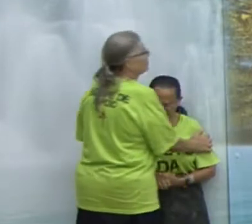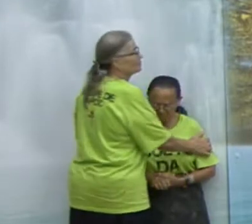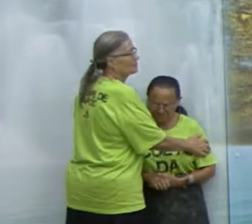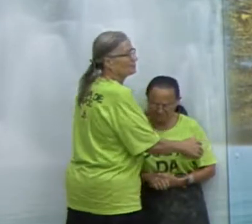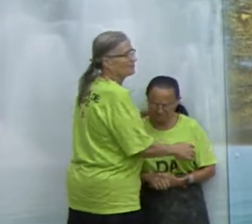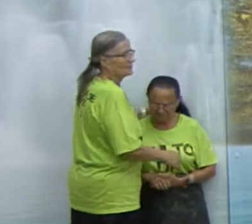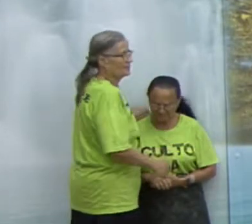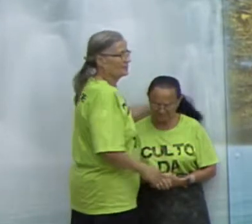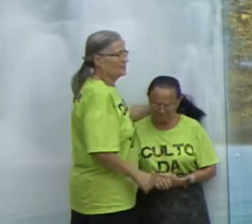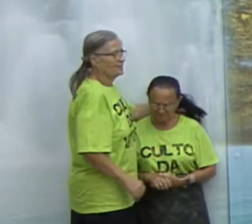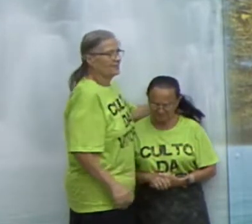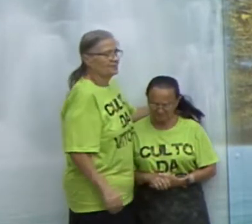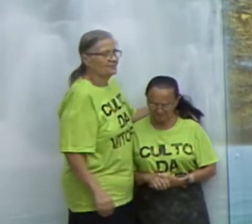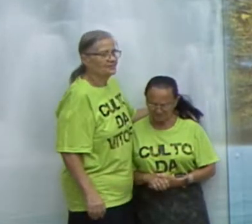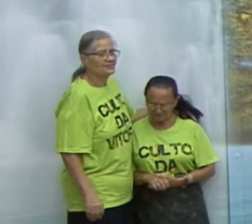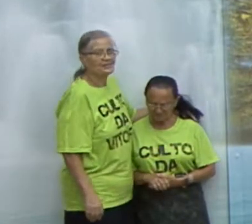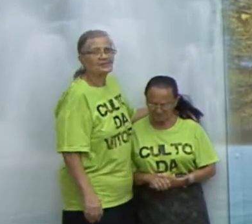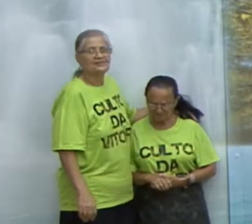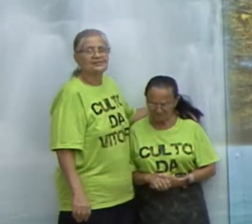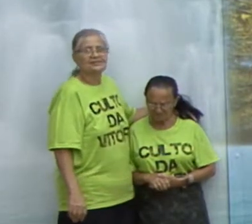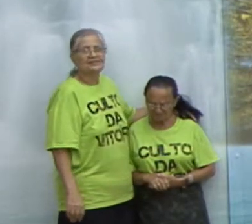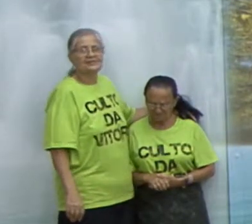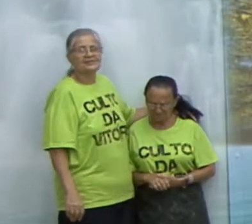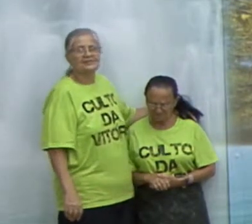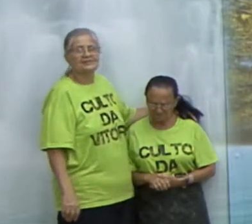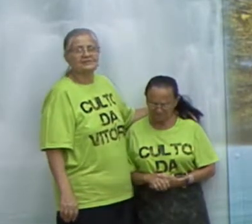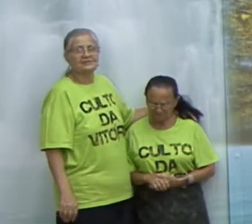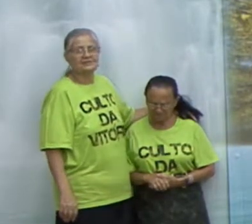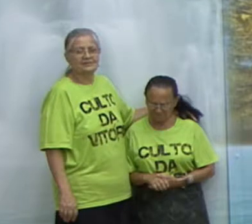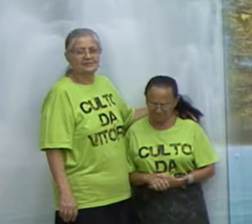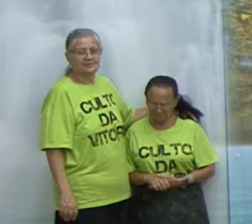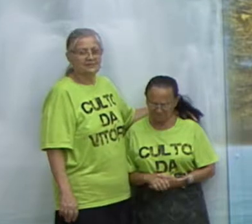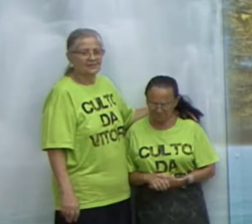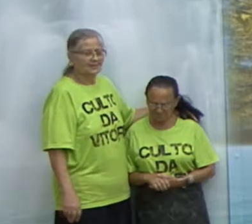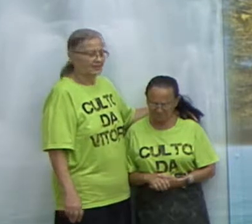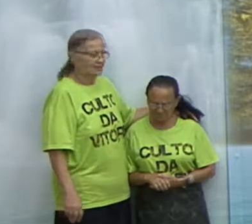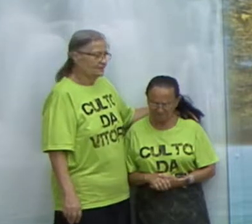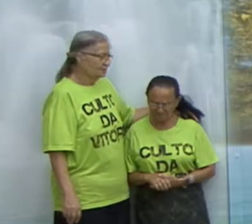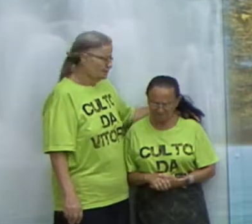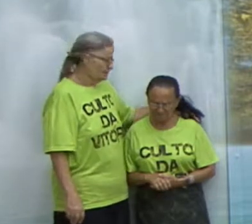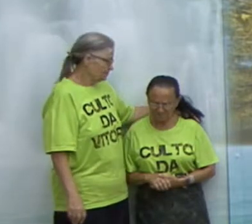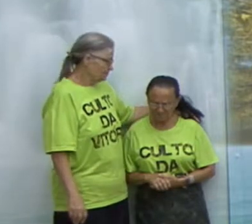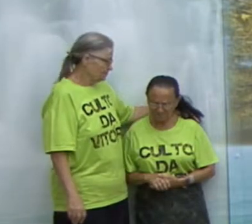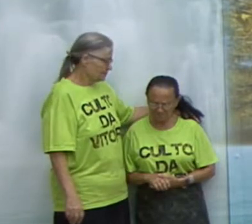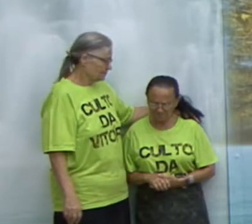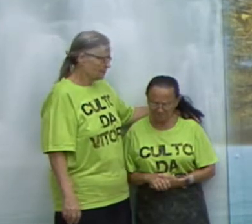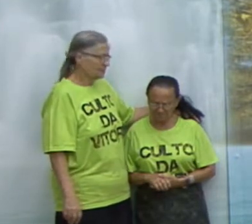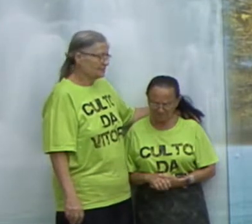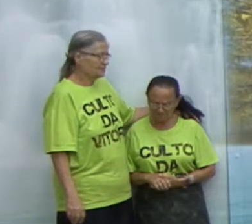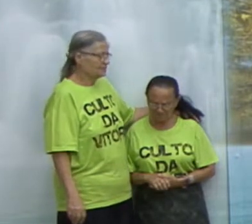embora. Ele me ameaçou, aquele demônio, de me matar. Estou vivo até hoje.